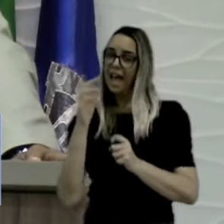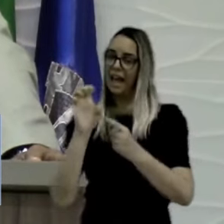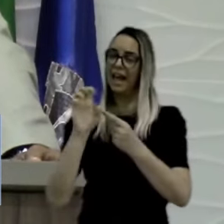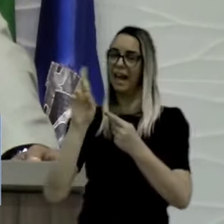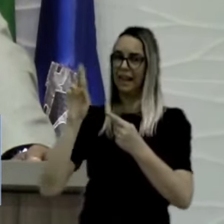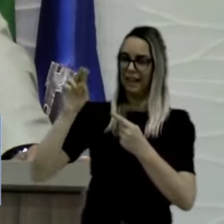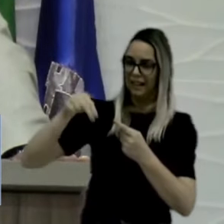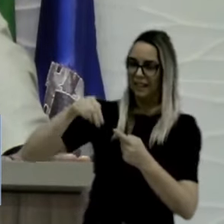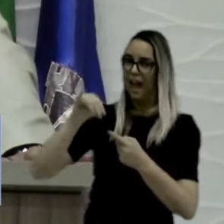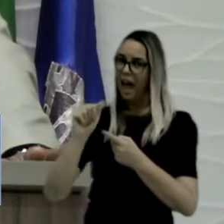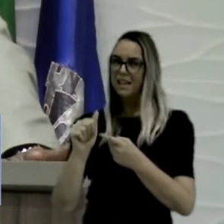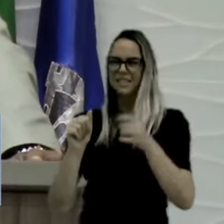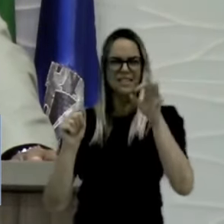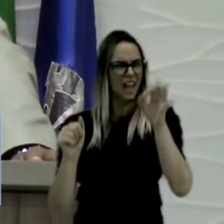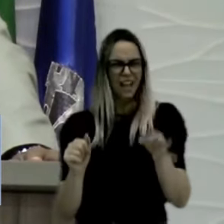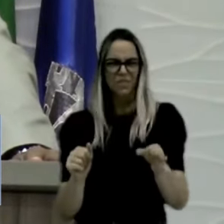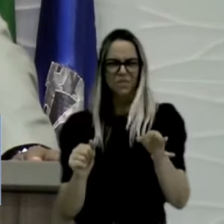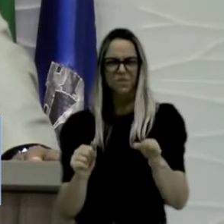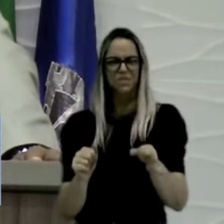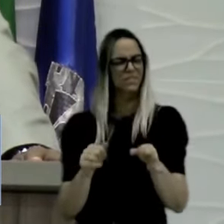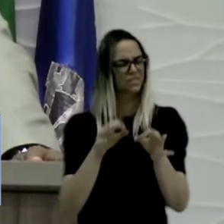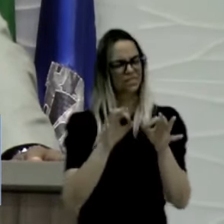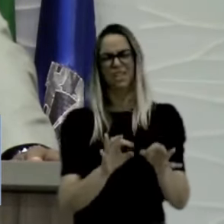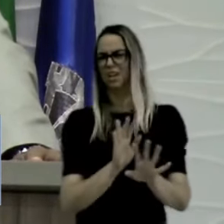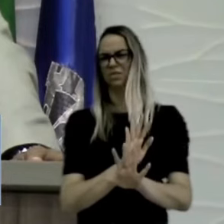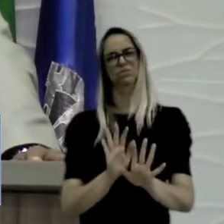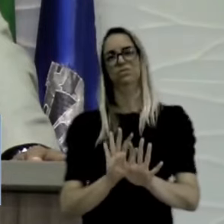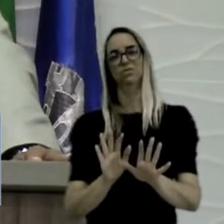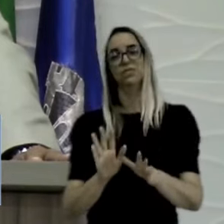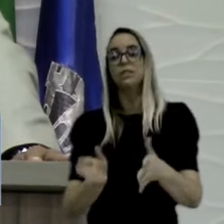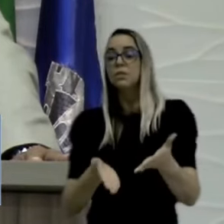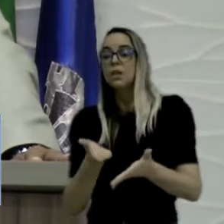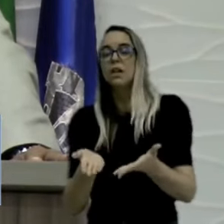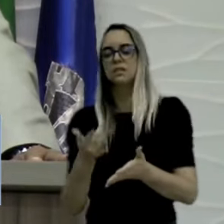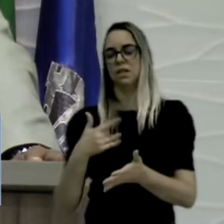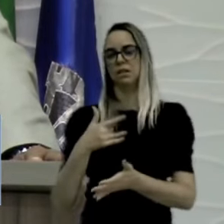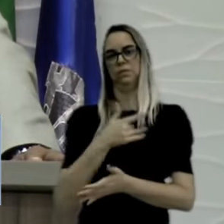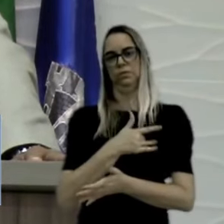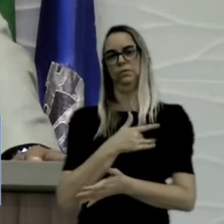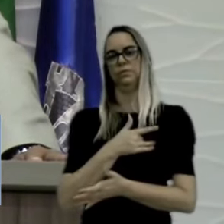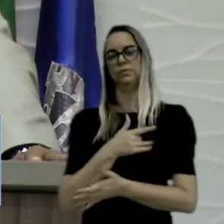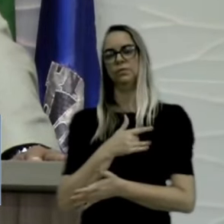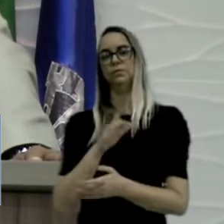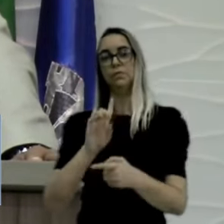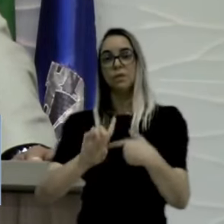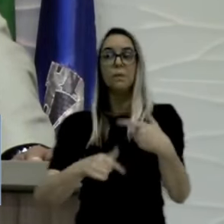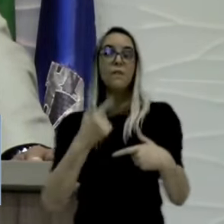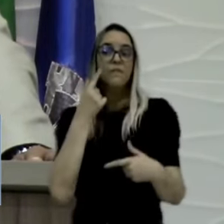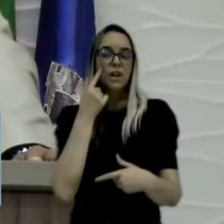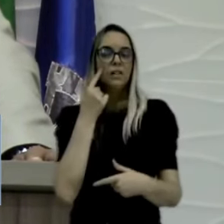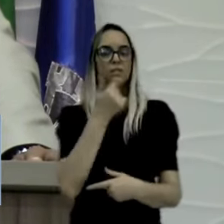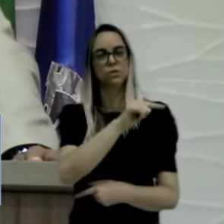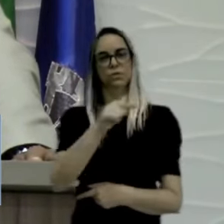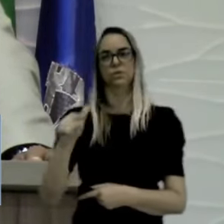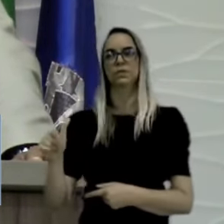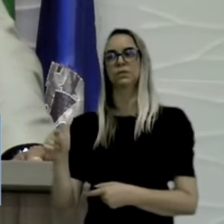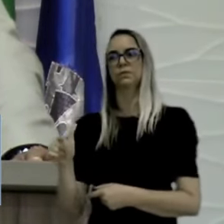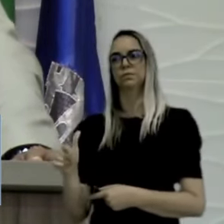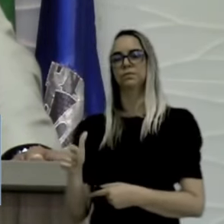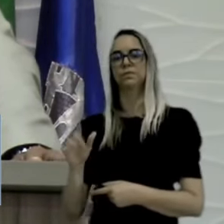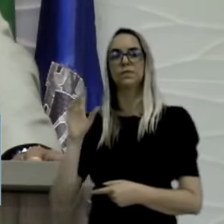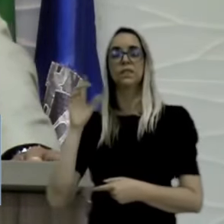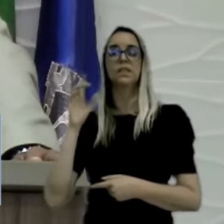justo? Não é justo não, gente. A gente tem que cuidar da saúde para depois a gente ver as outras coisas.